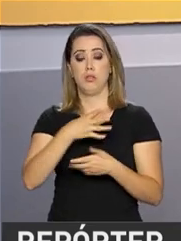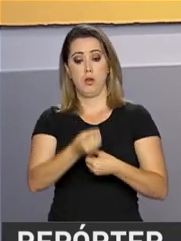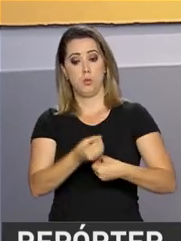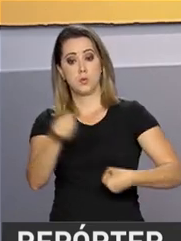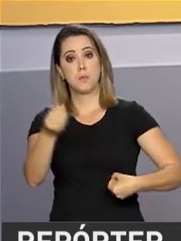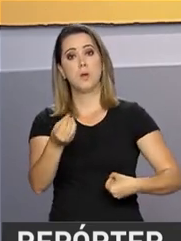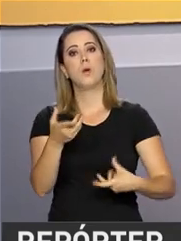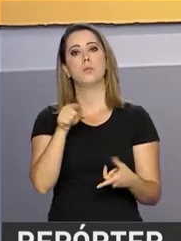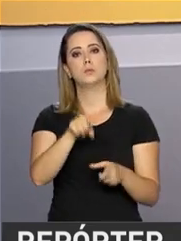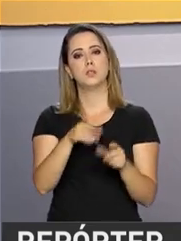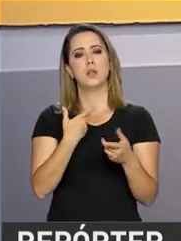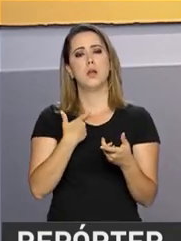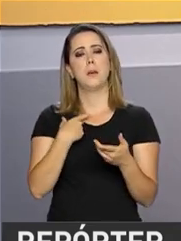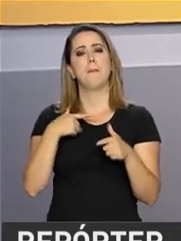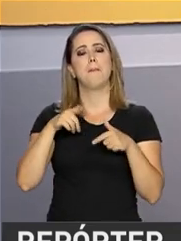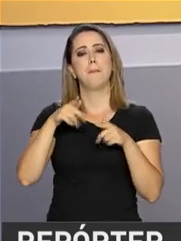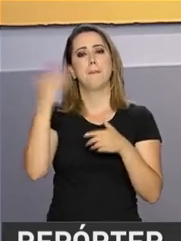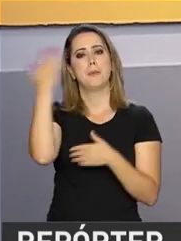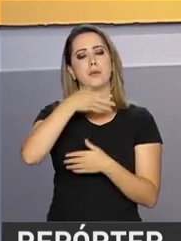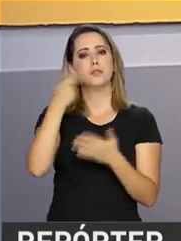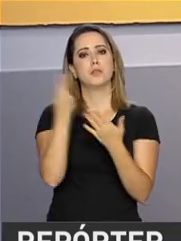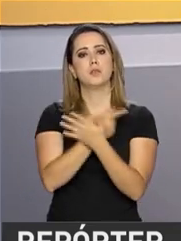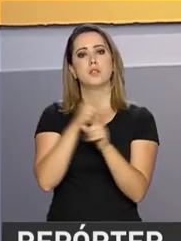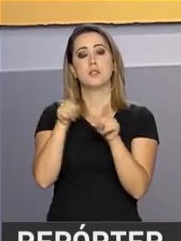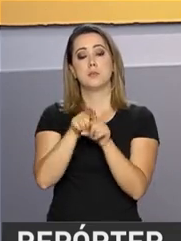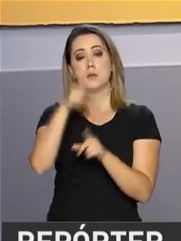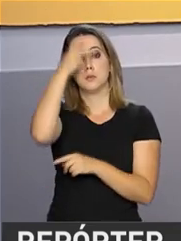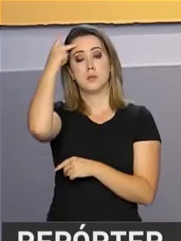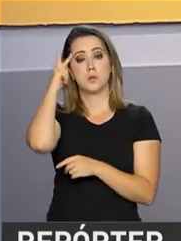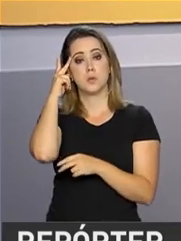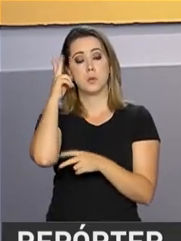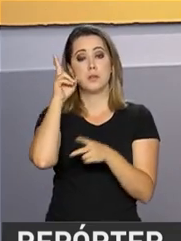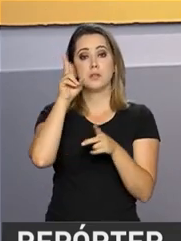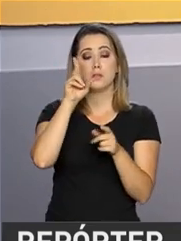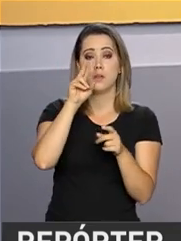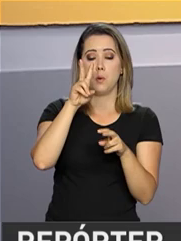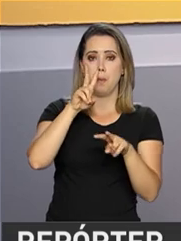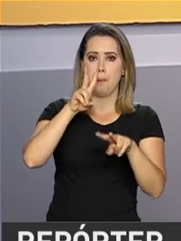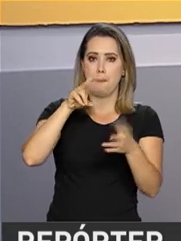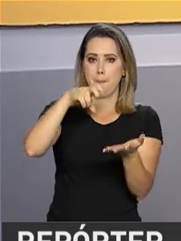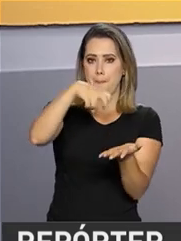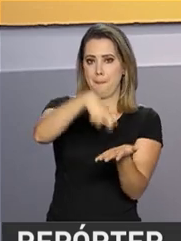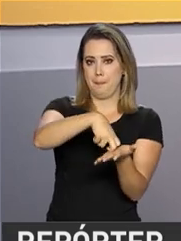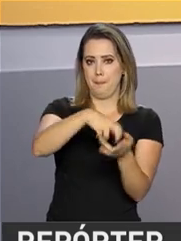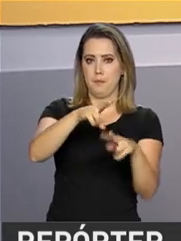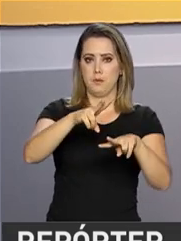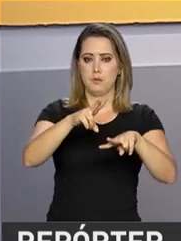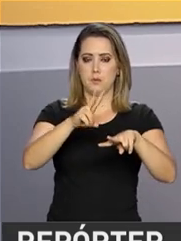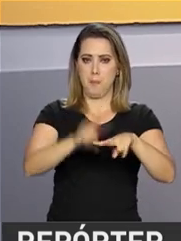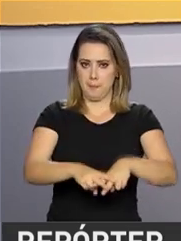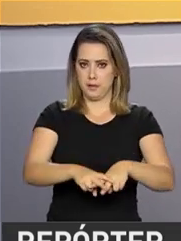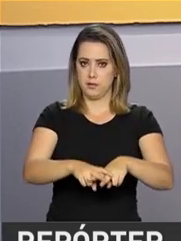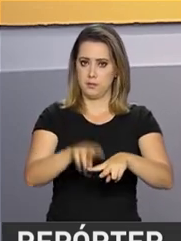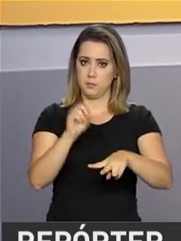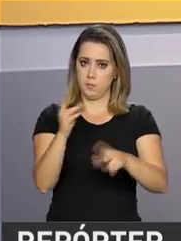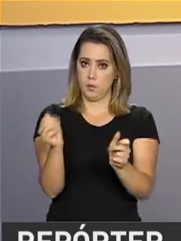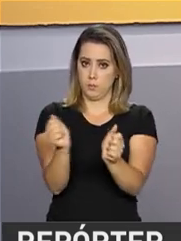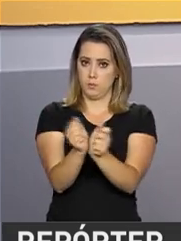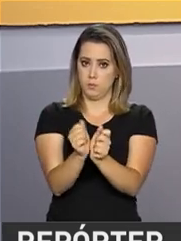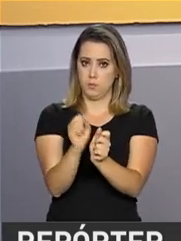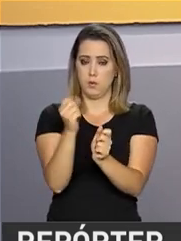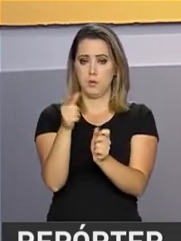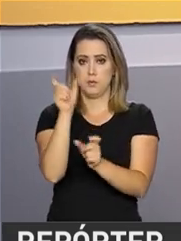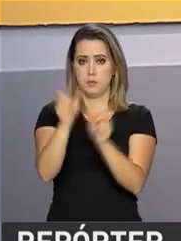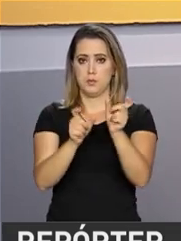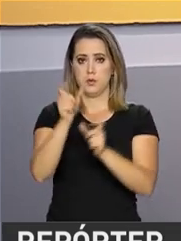diploma as provas são aplicadas também para quem cumprir medidas socioeducativas ou está privado de liberdade e